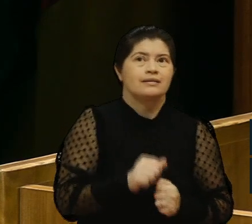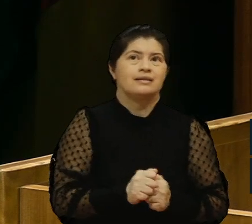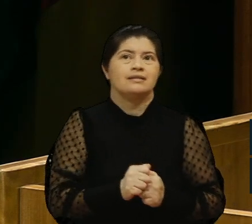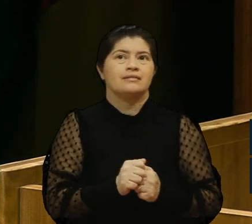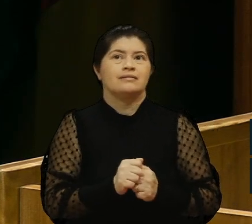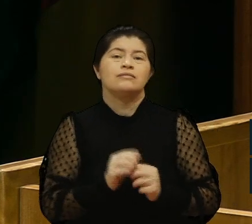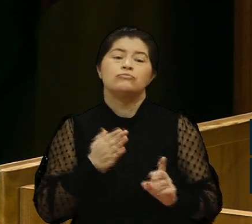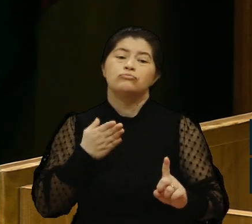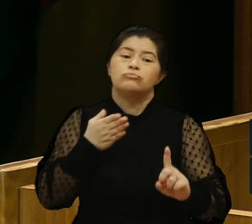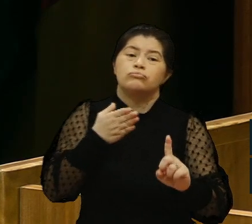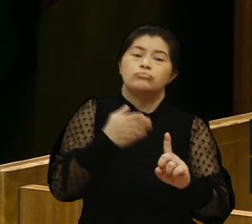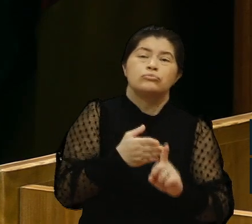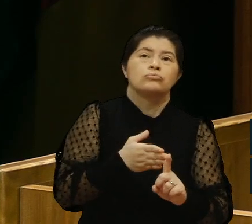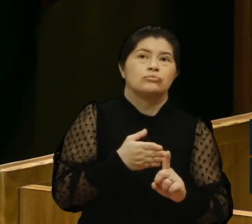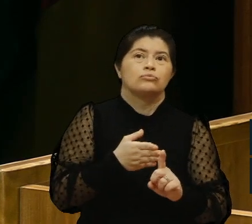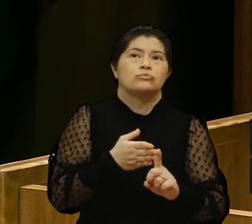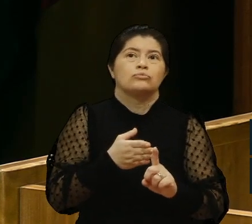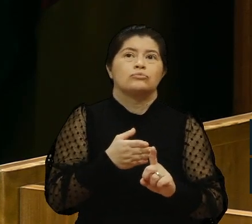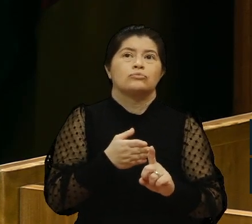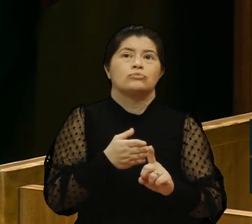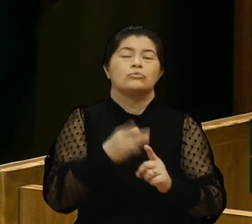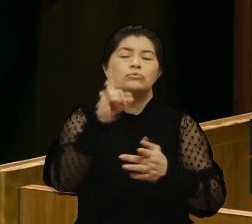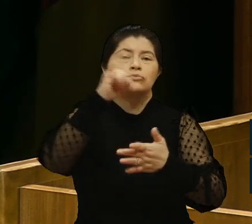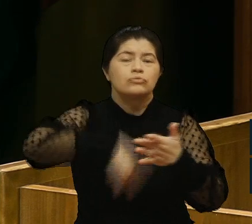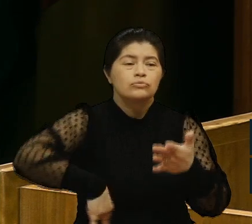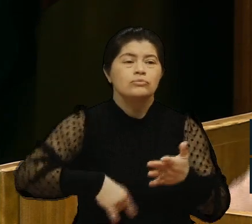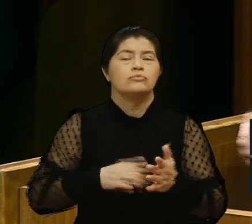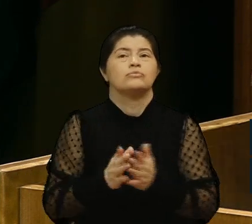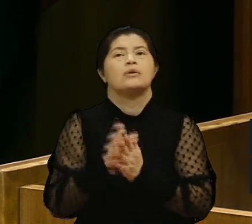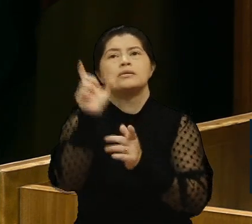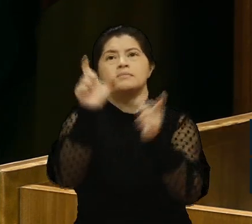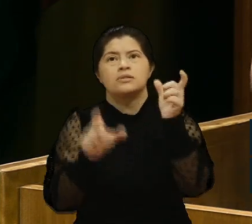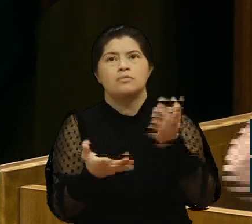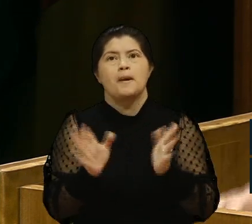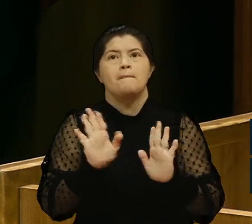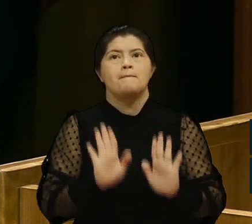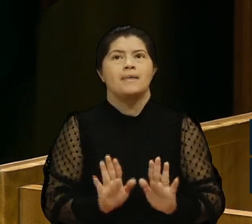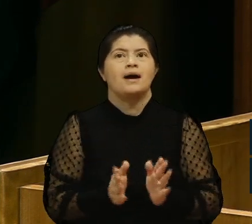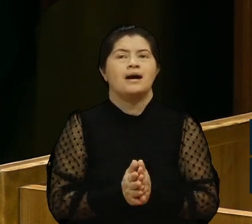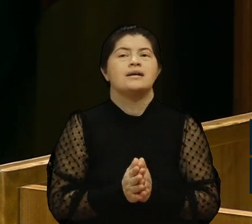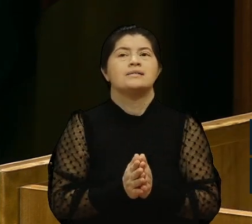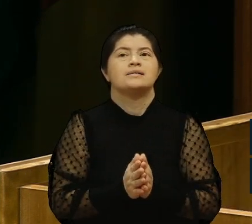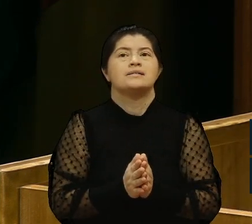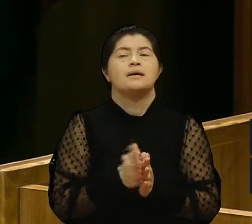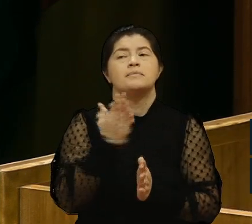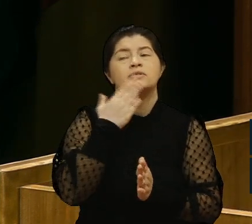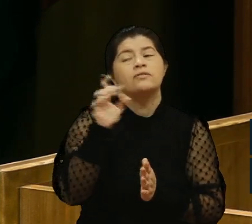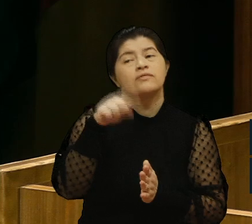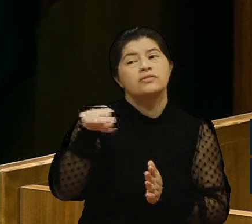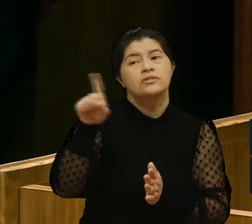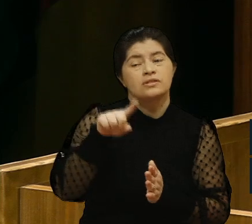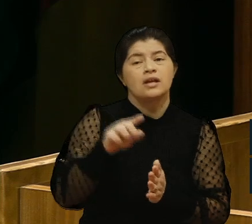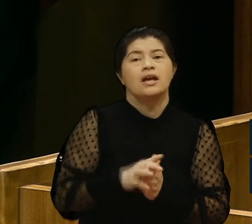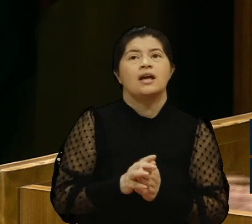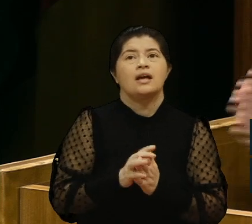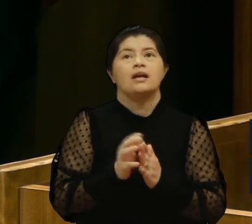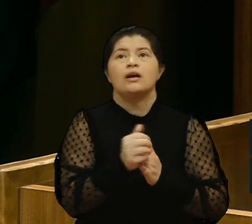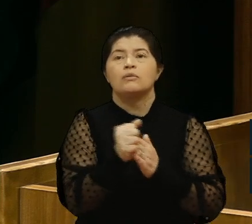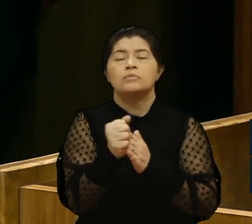atingir diretamente as contas de energia. Mas eu solicito a você que está nos acompanhando